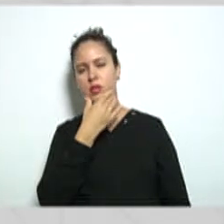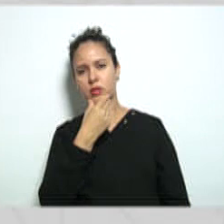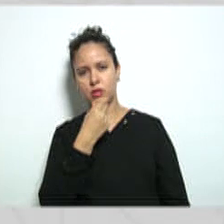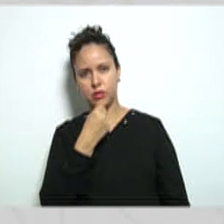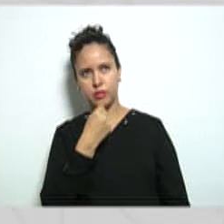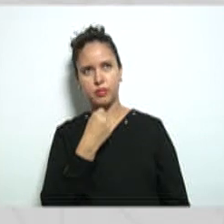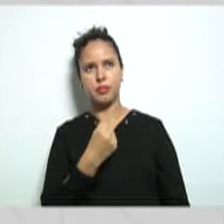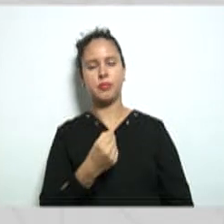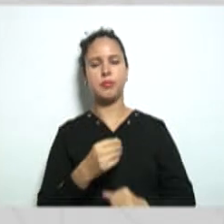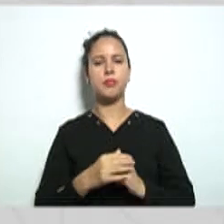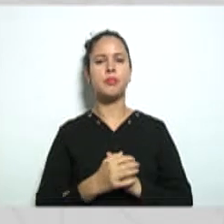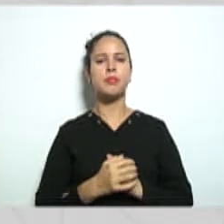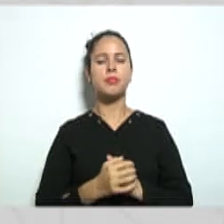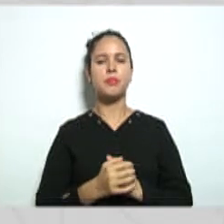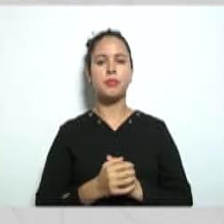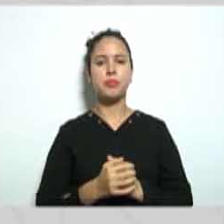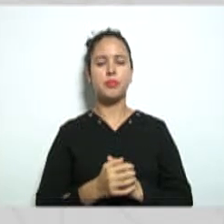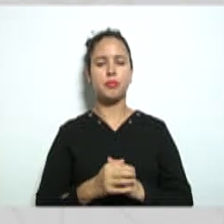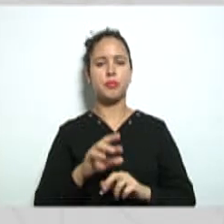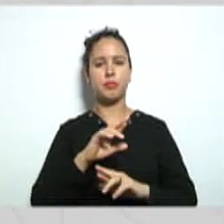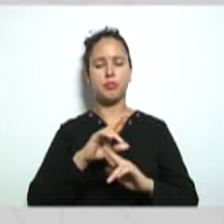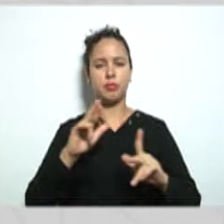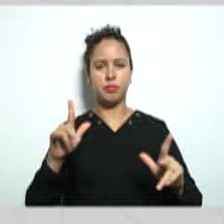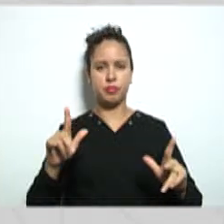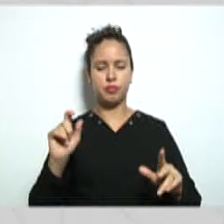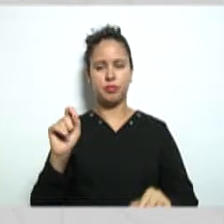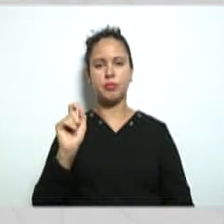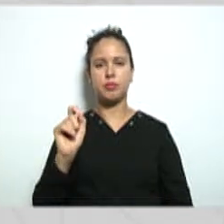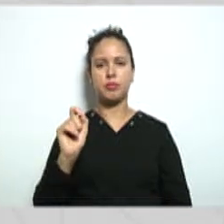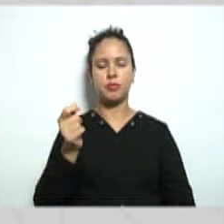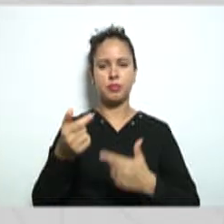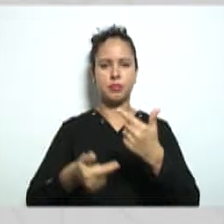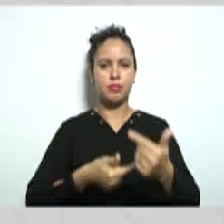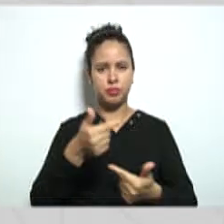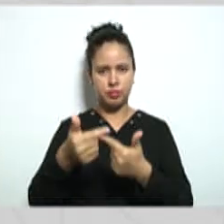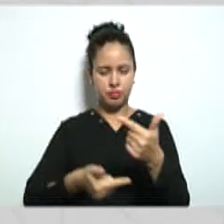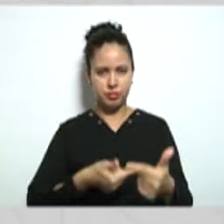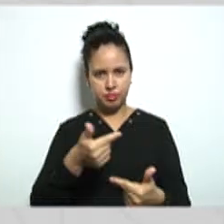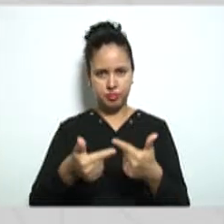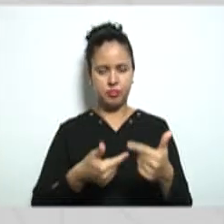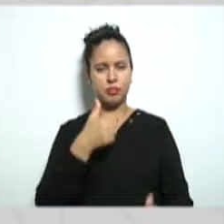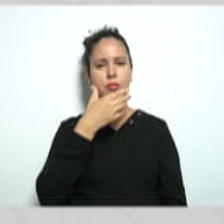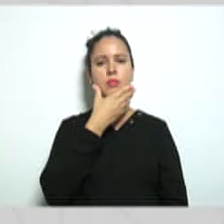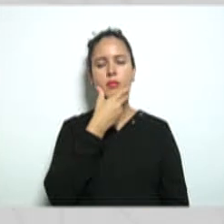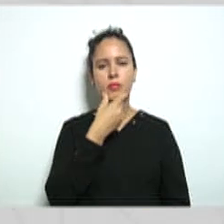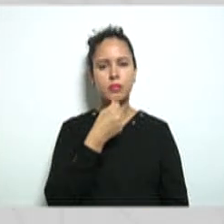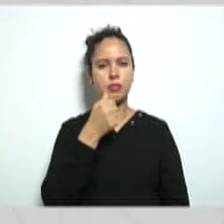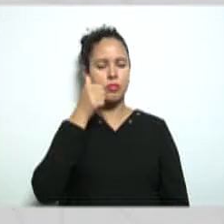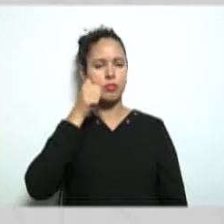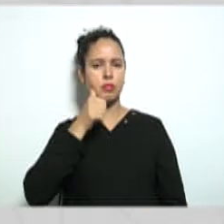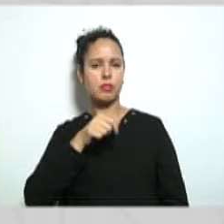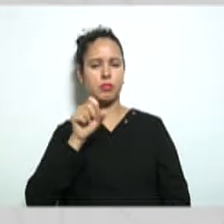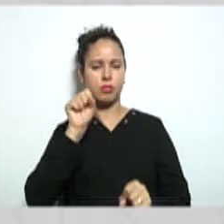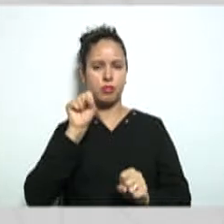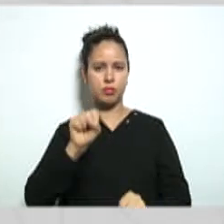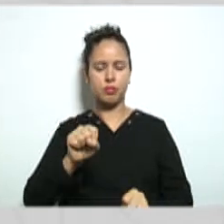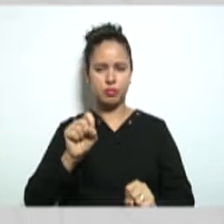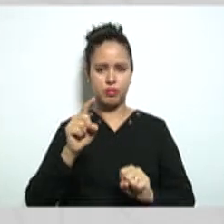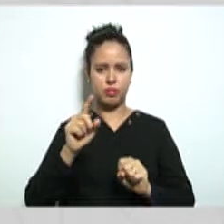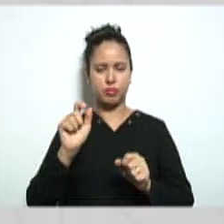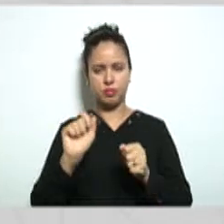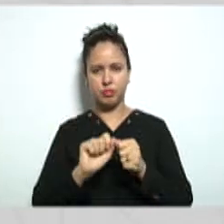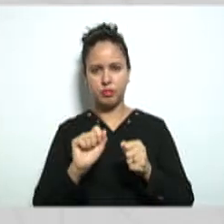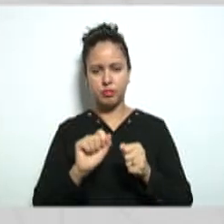sexo. A diferenciação entre os trabalhos que o homem ou a mulher podem realizar gera